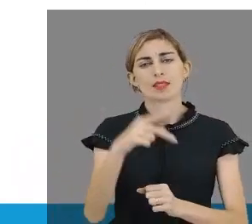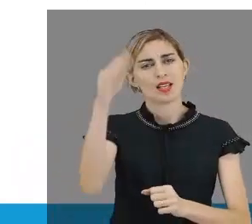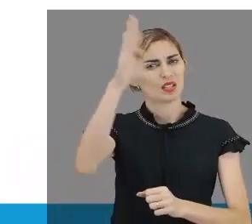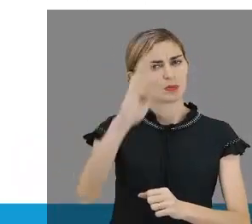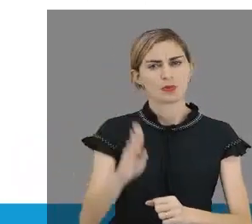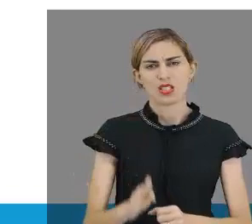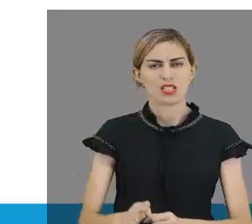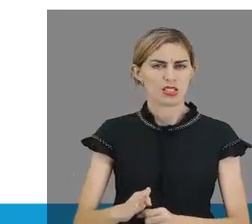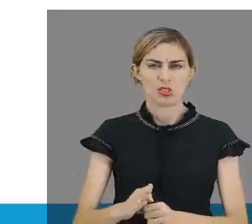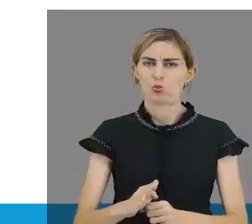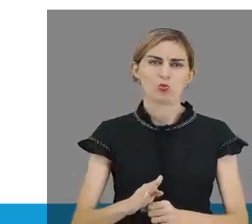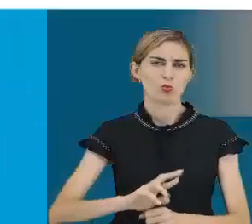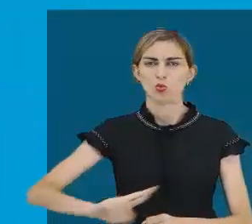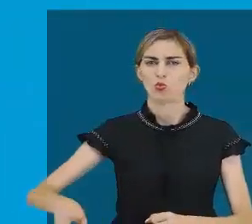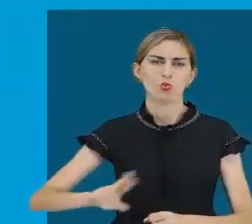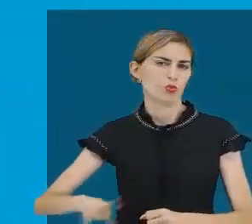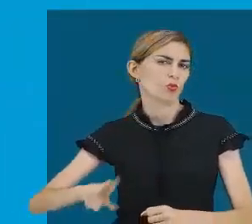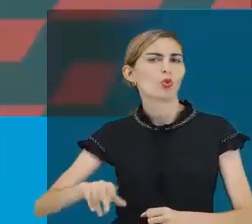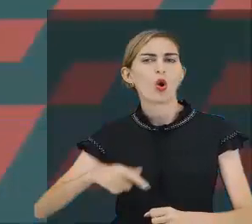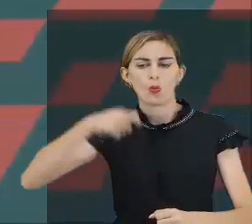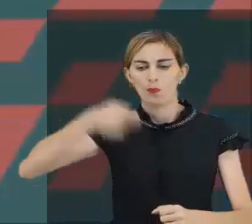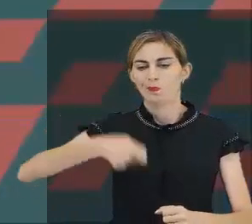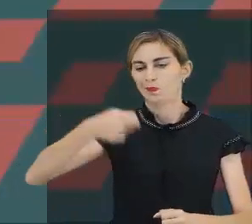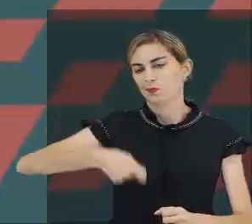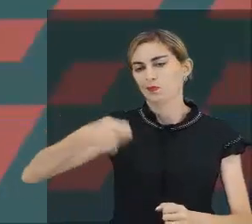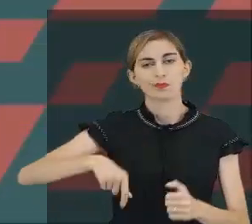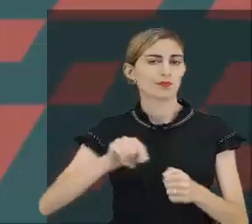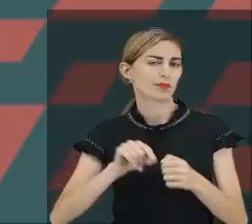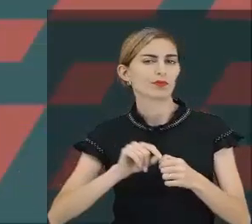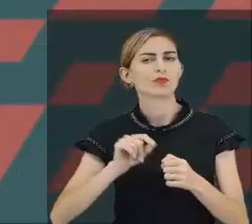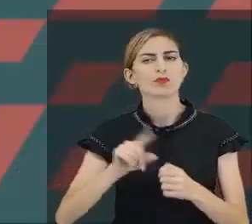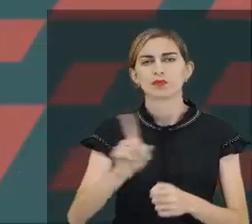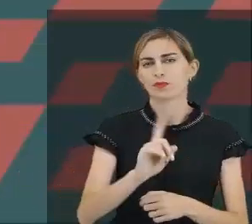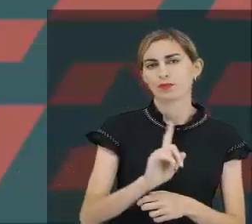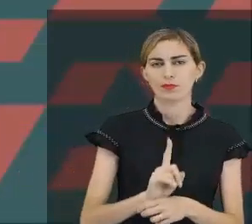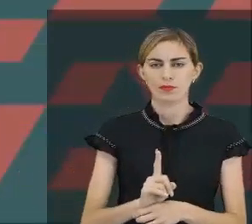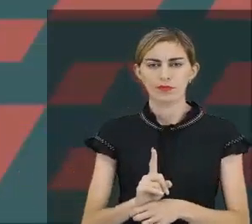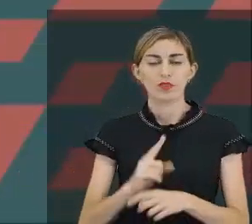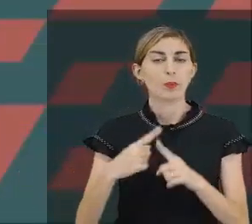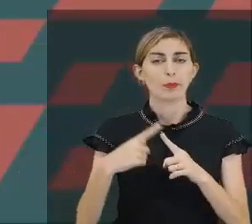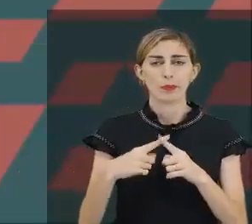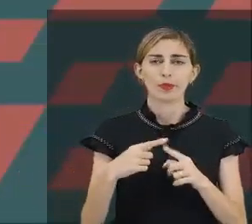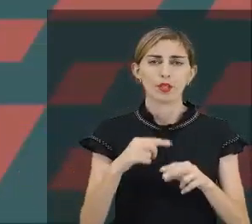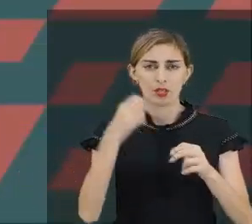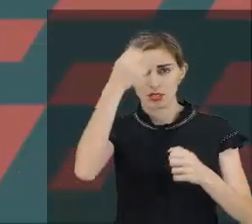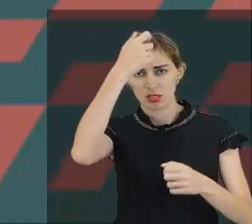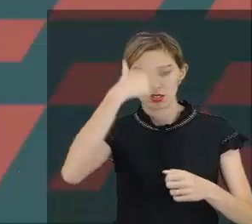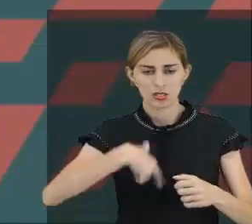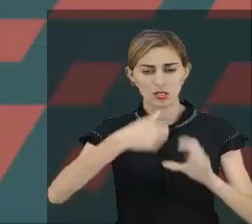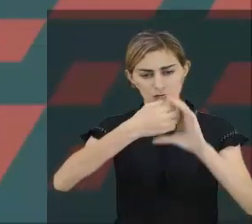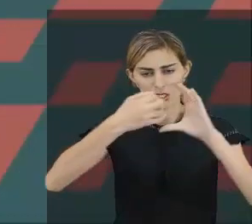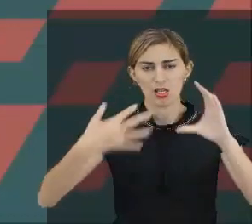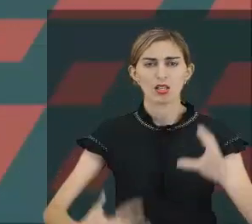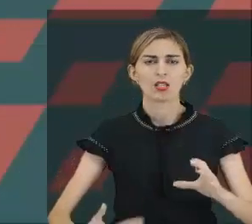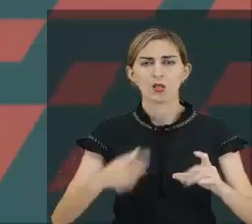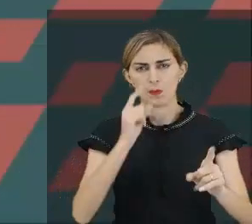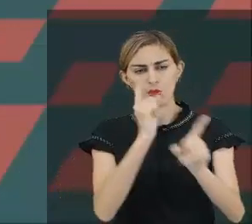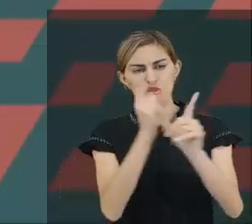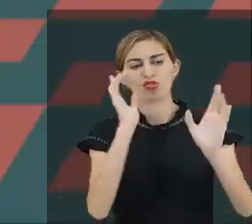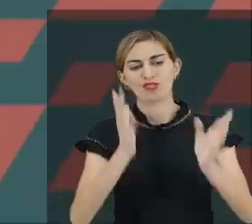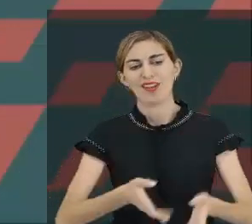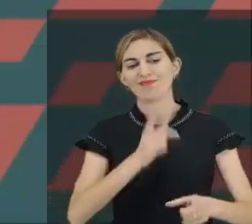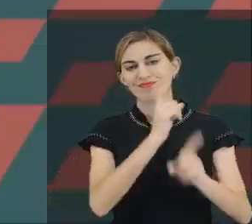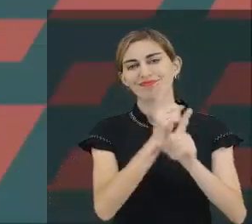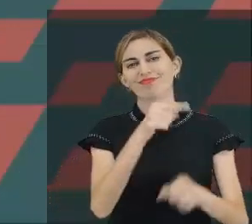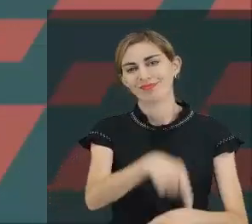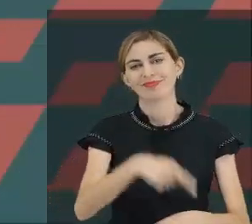Mas no Brasil não é obrigado a fazer, porque através das características pode ser fechado